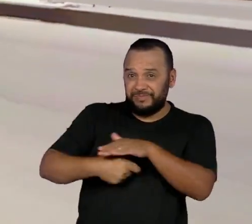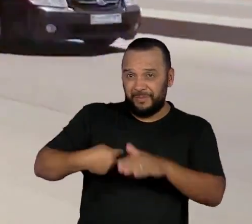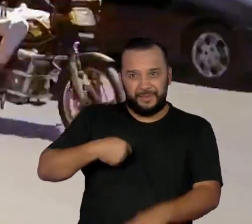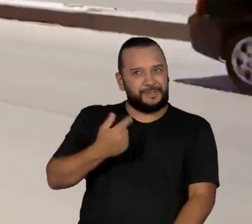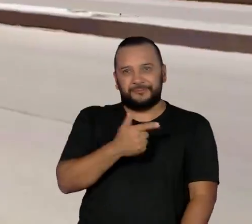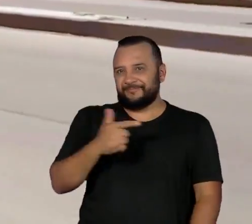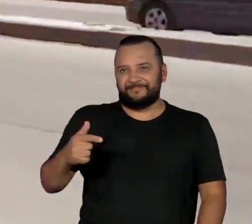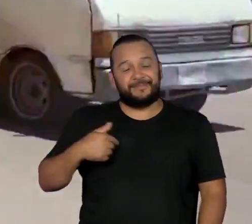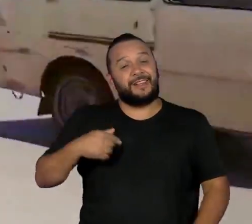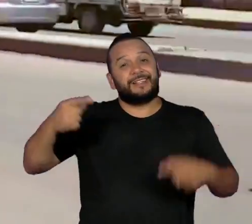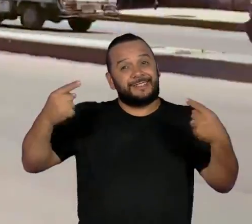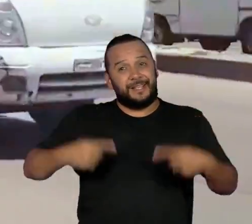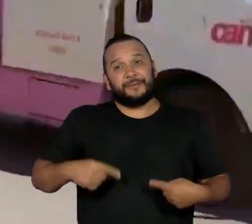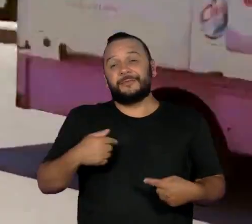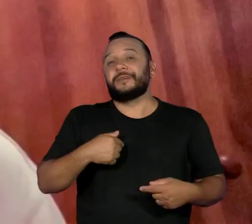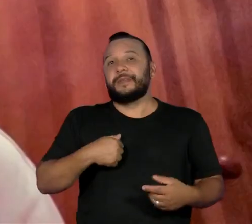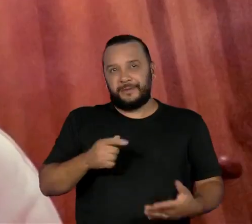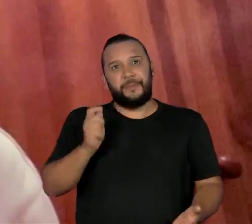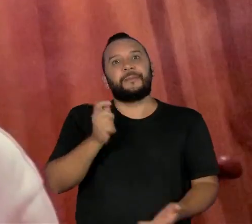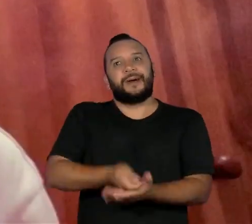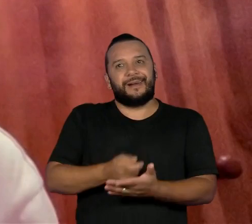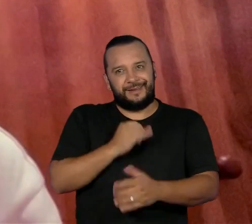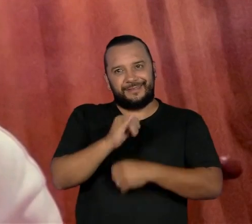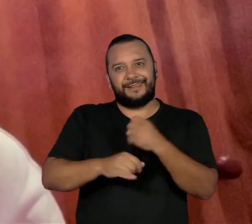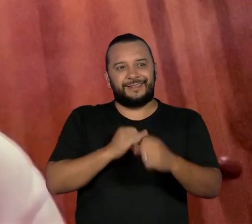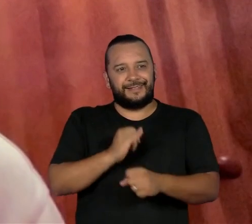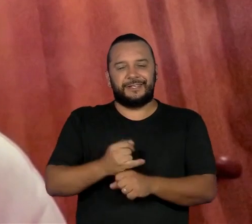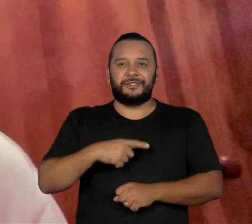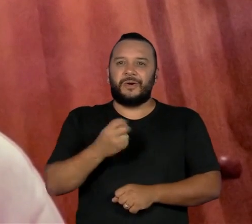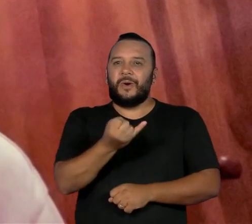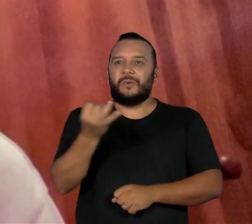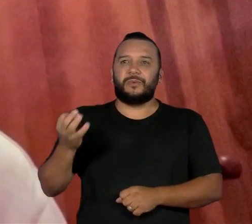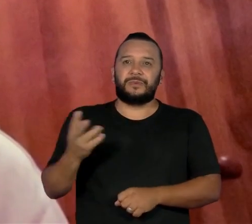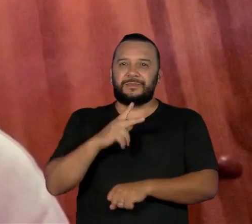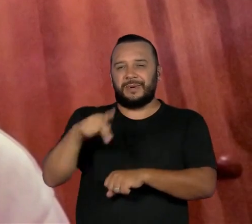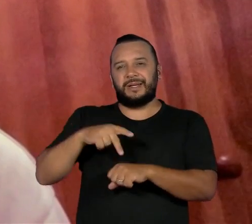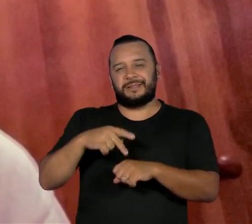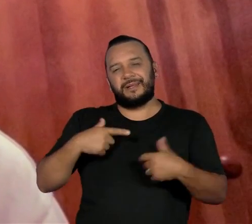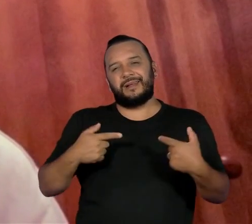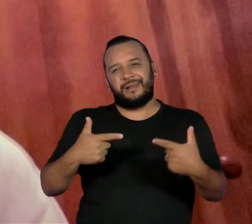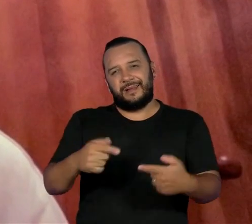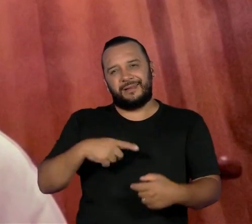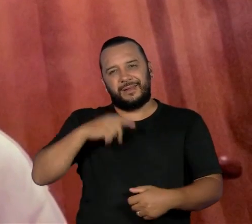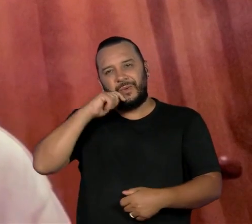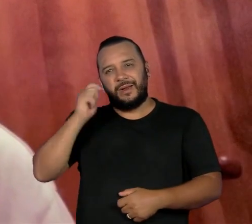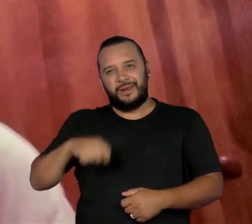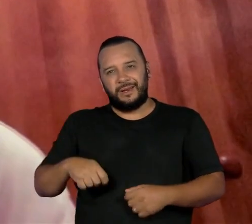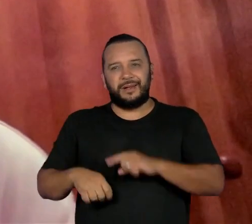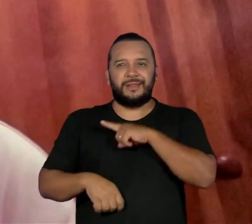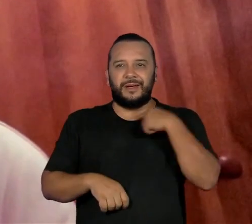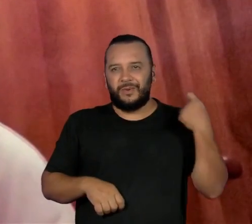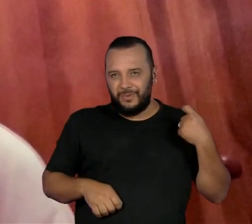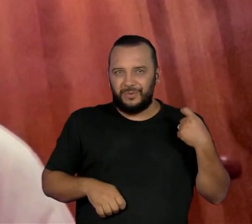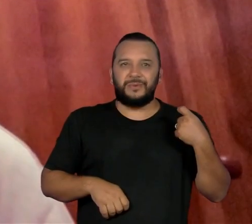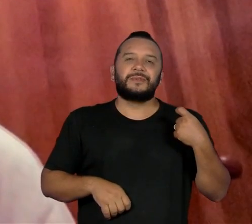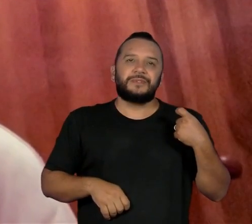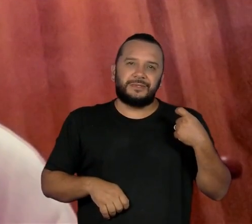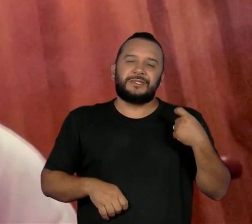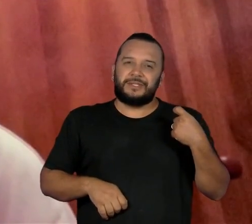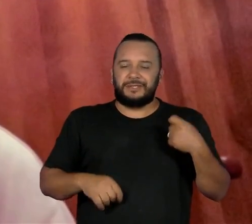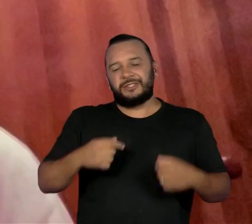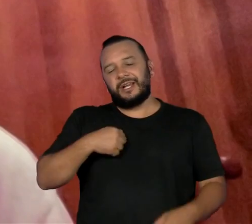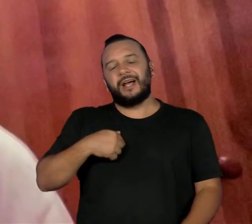grandes desafios, monetizar na internet. Então, eu passei por alguns países que estão em guerra, como Ucrânia, Rússia,